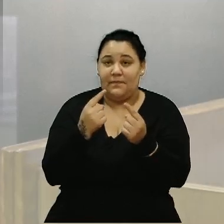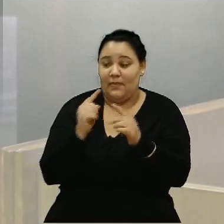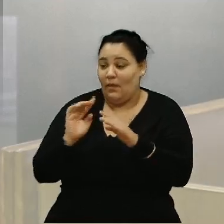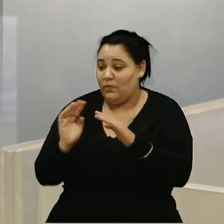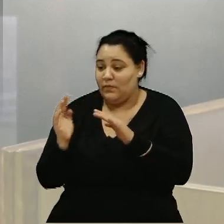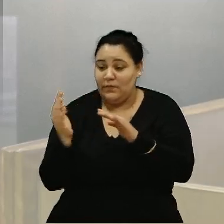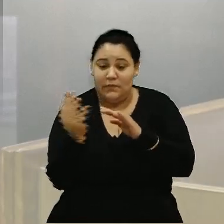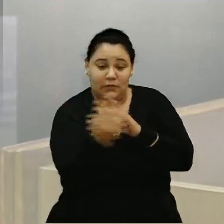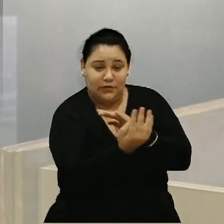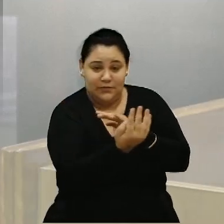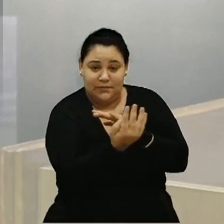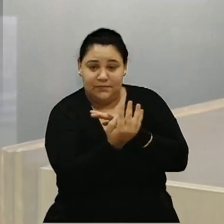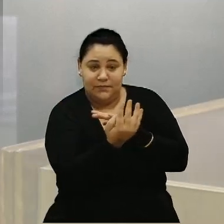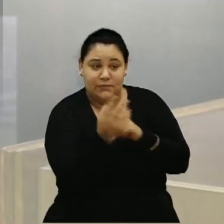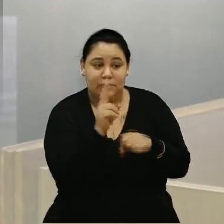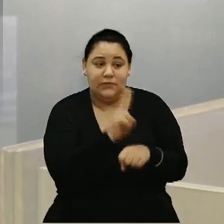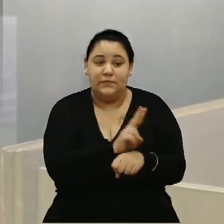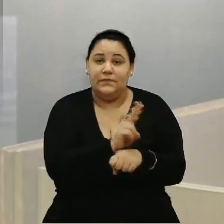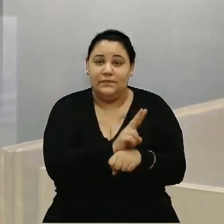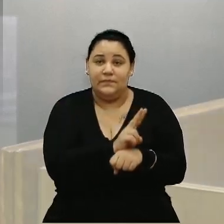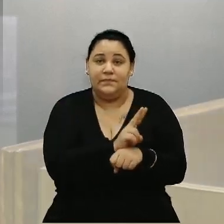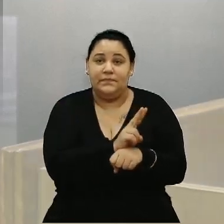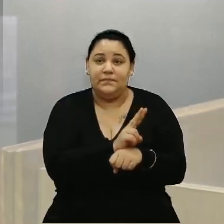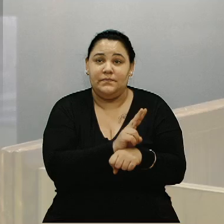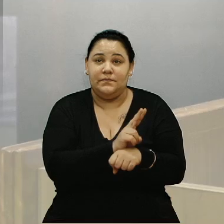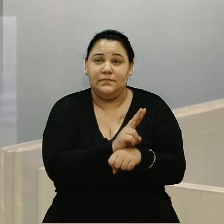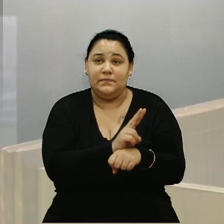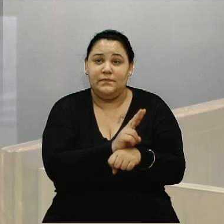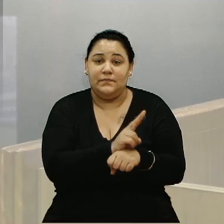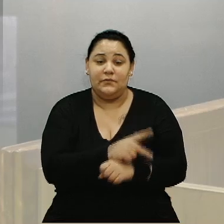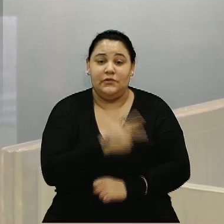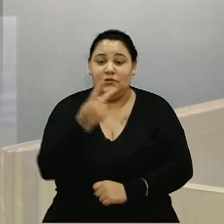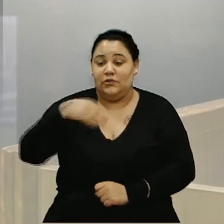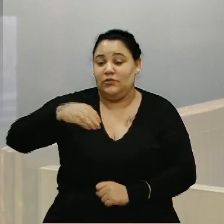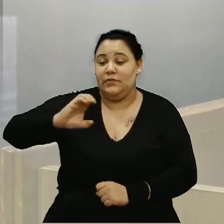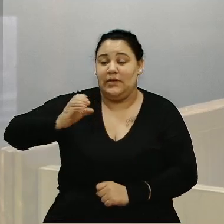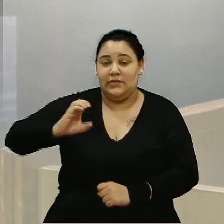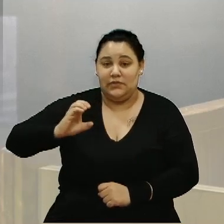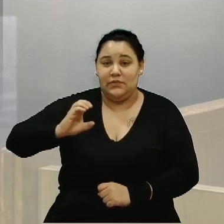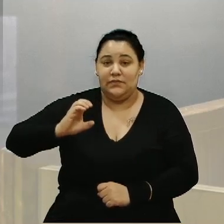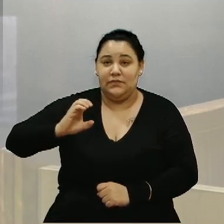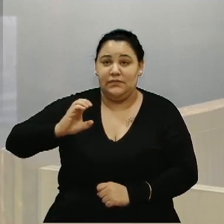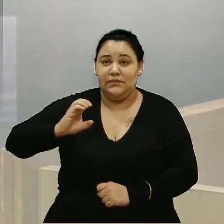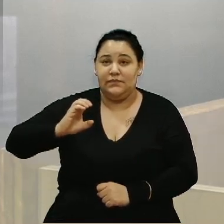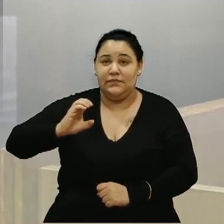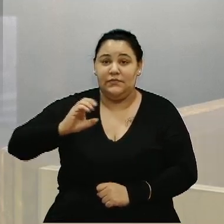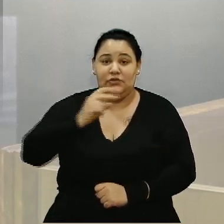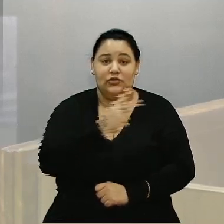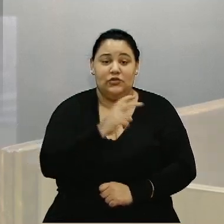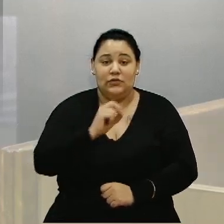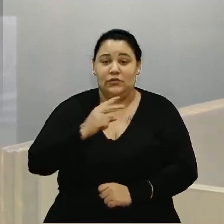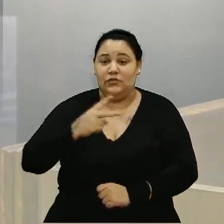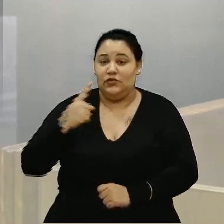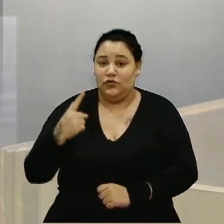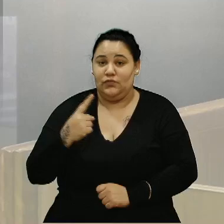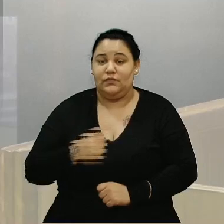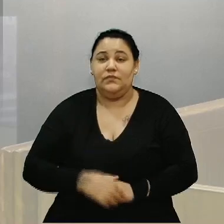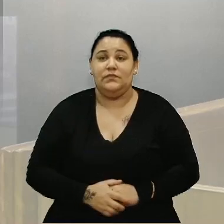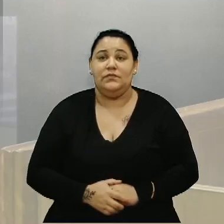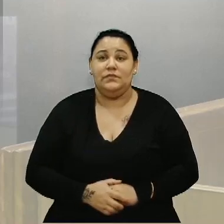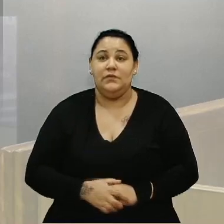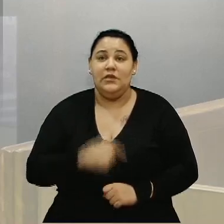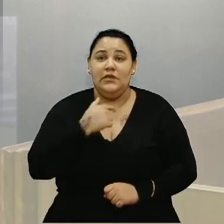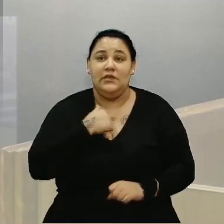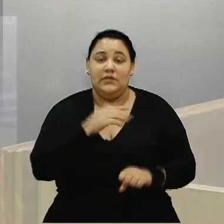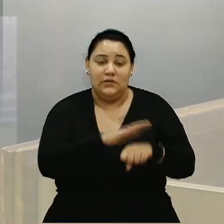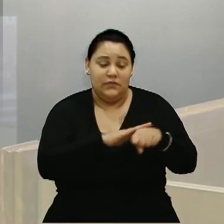É isso. Uma solicitação de 2 de março, uma indicação, 2 de março de 2021. Eu conversei, todo